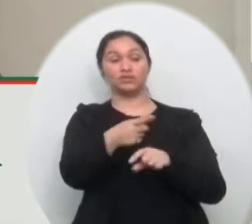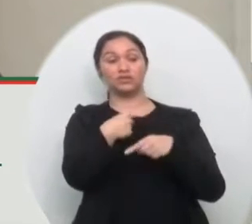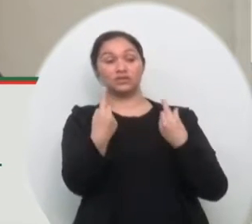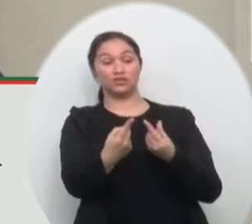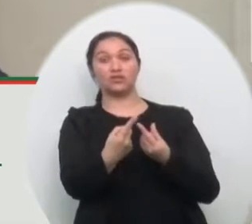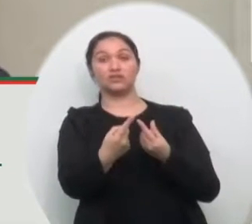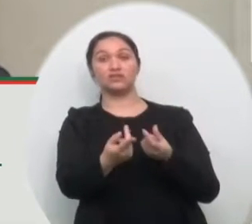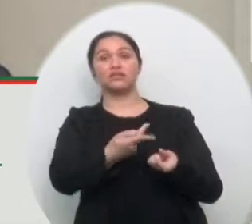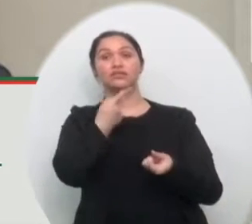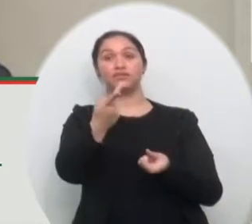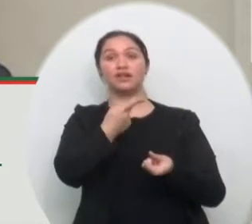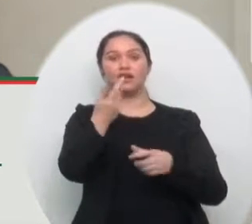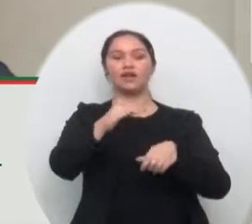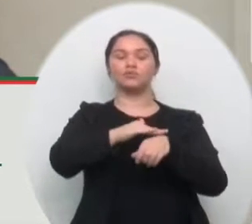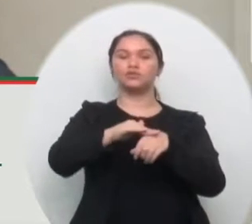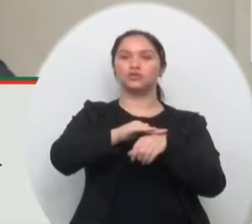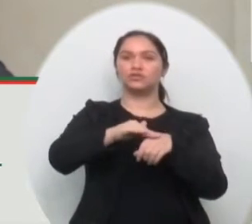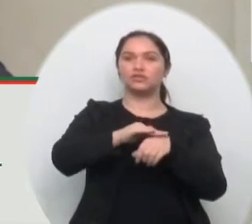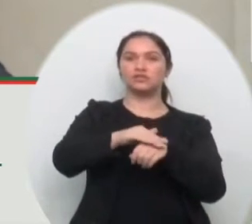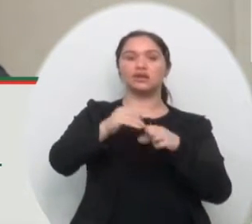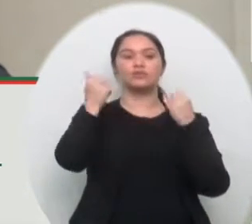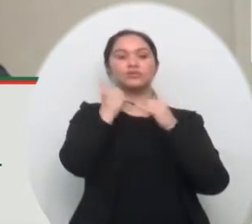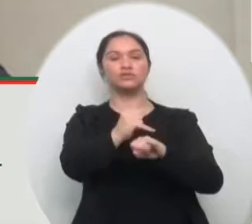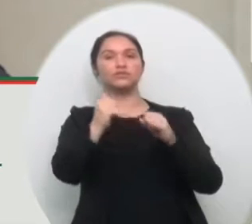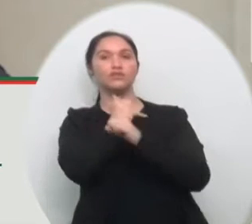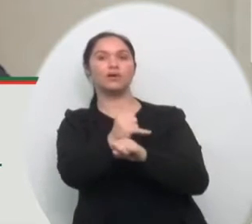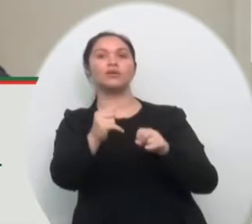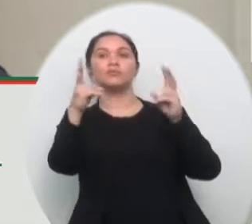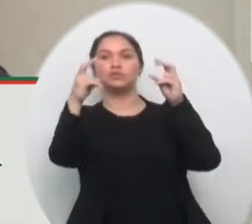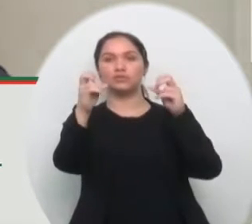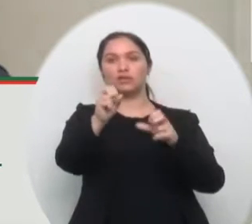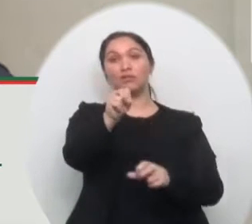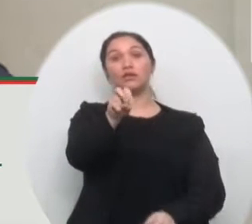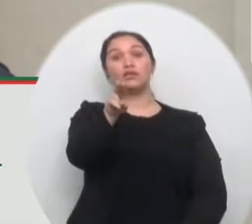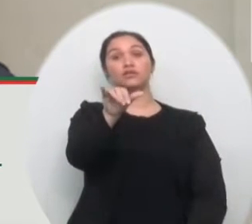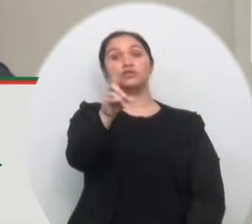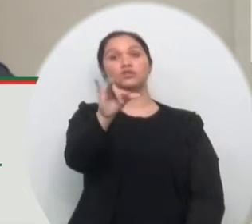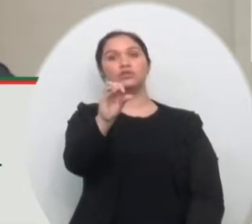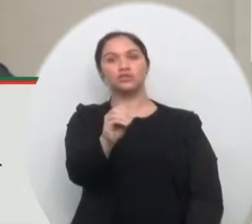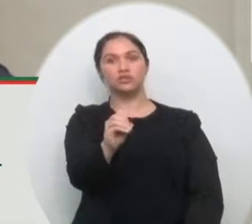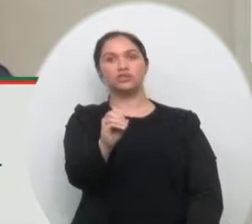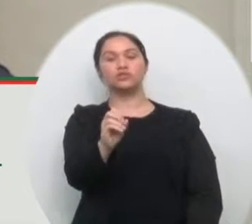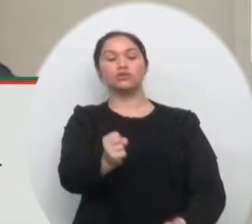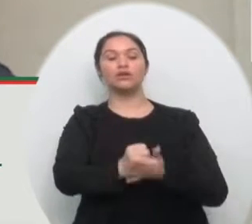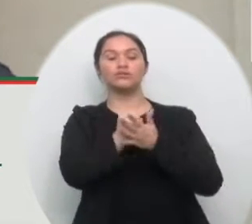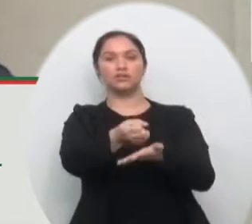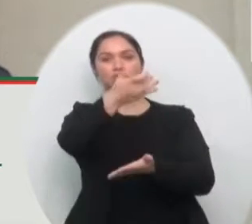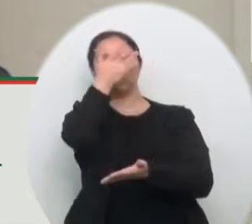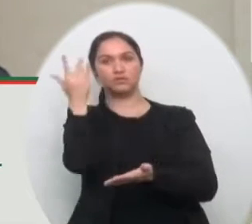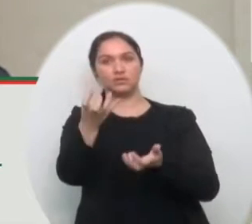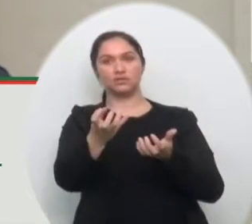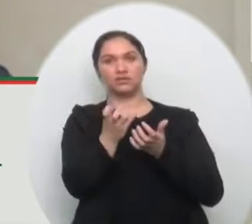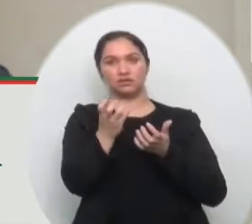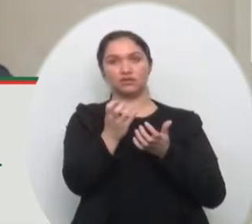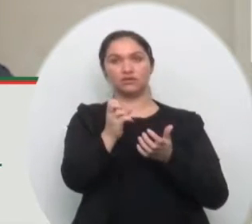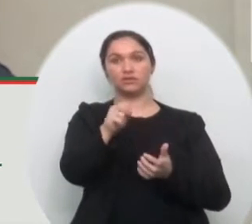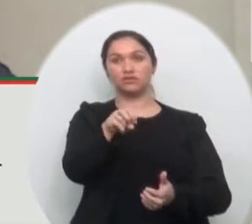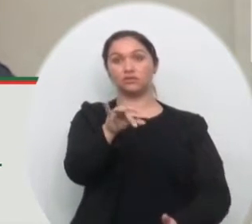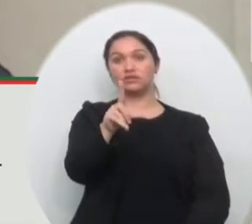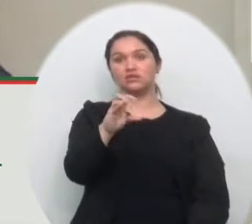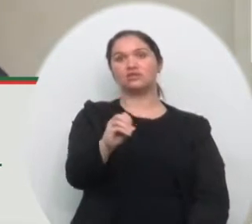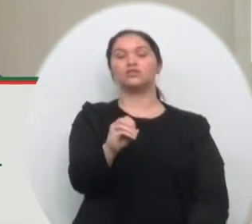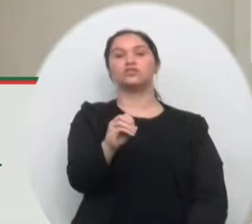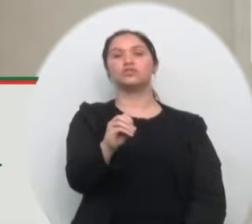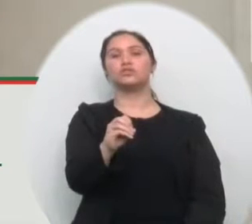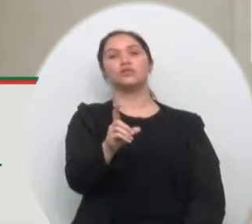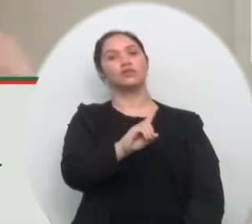não estaremos estimulando aquela pessoa que está pensando no ato, a cometer o ato, e sim a procurar ajuda.